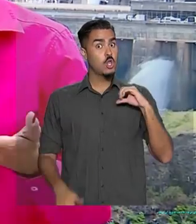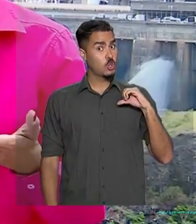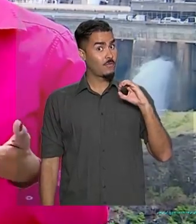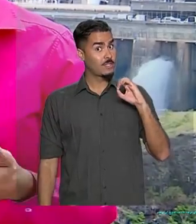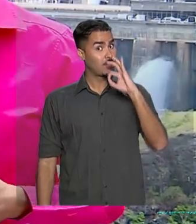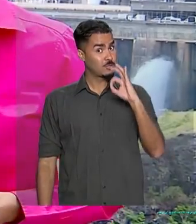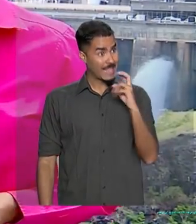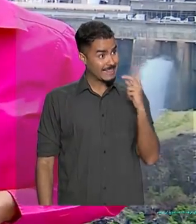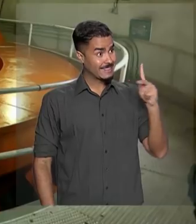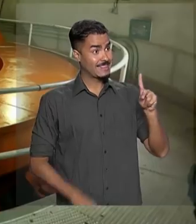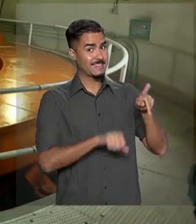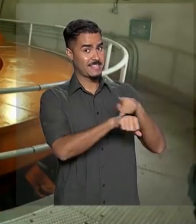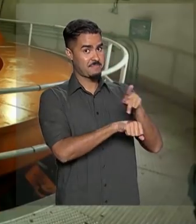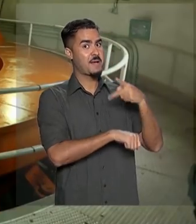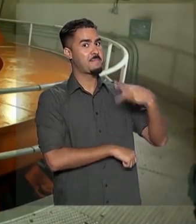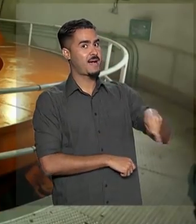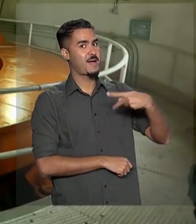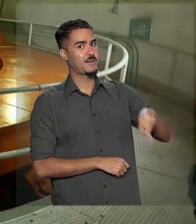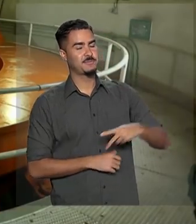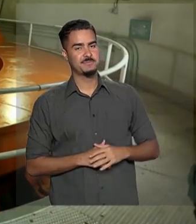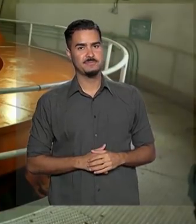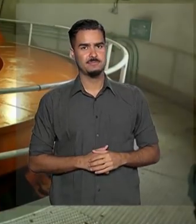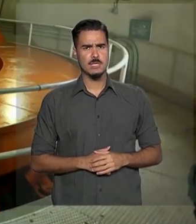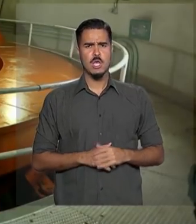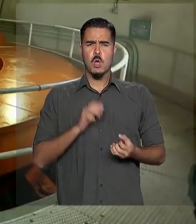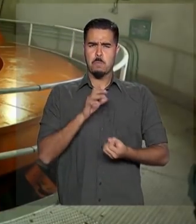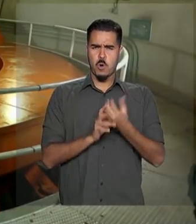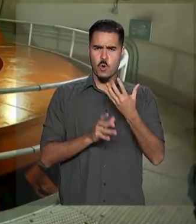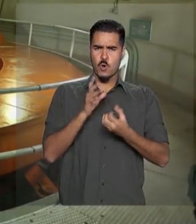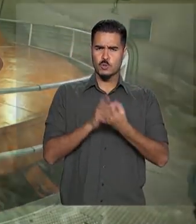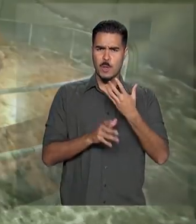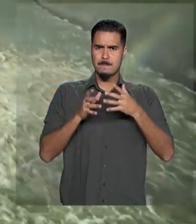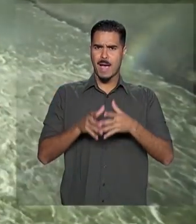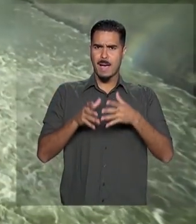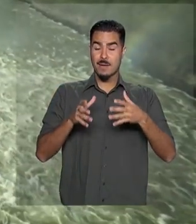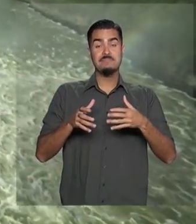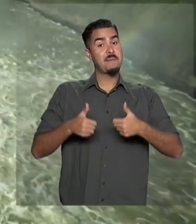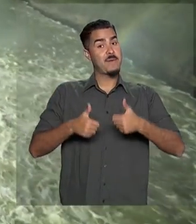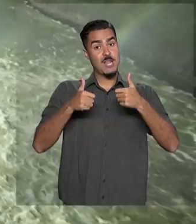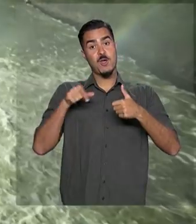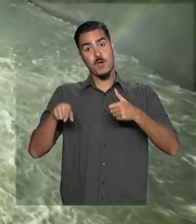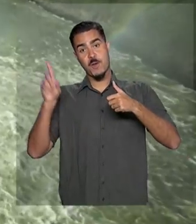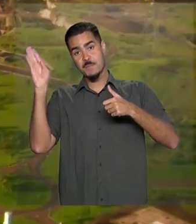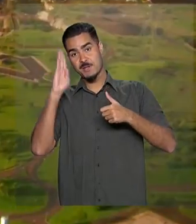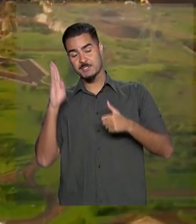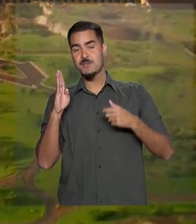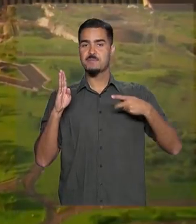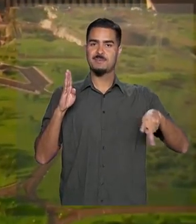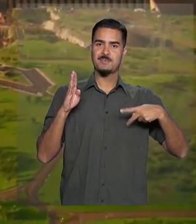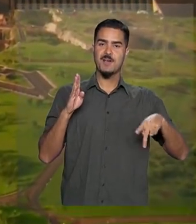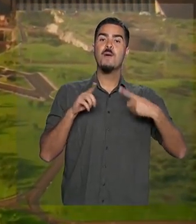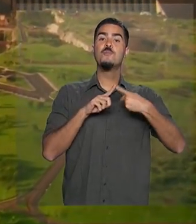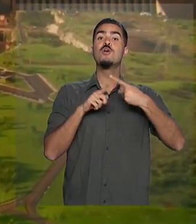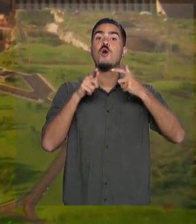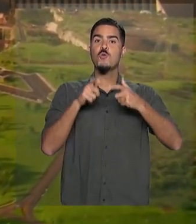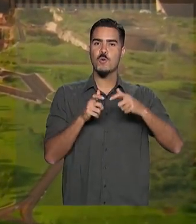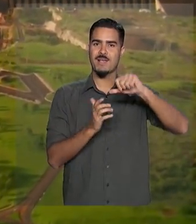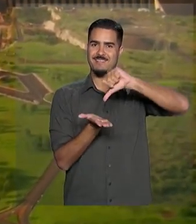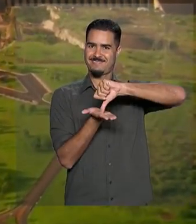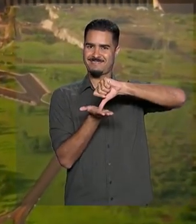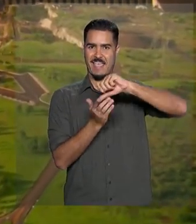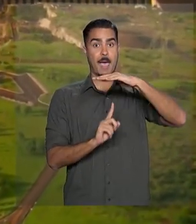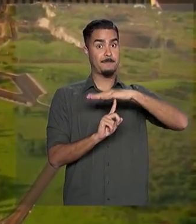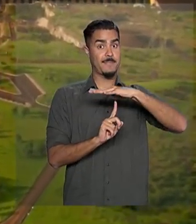90% no Paraguai. E quanto mais produz, melhor para os dois países. Localizada no Paraná, Itaipu